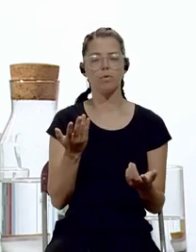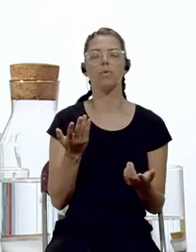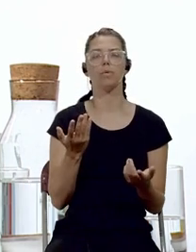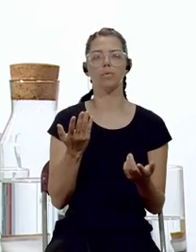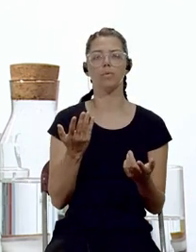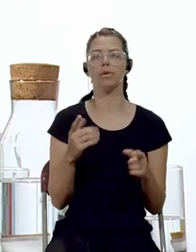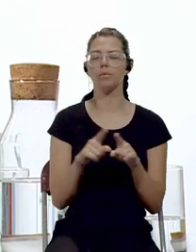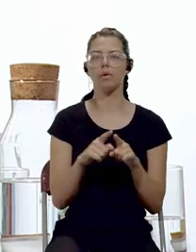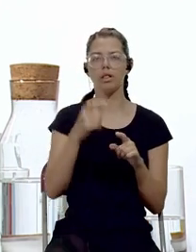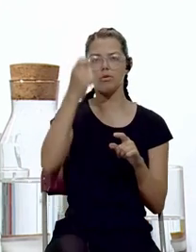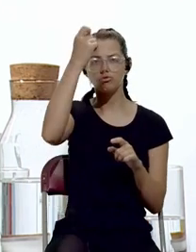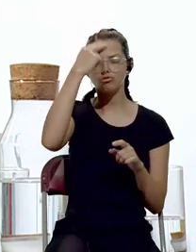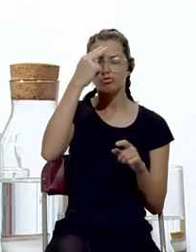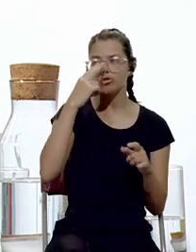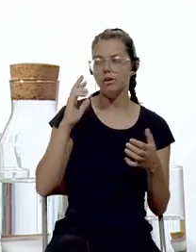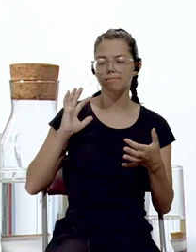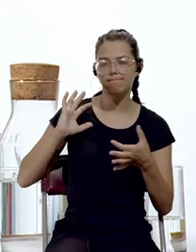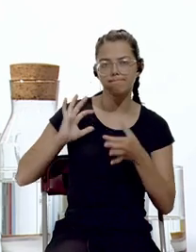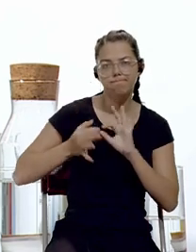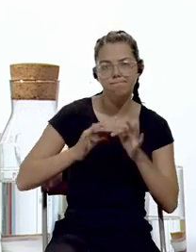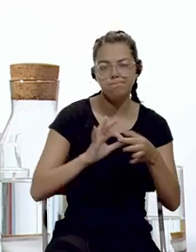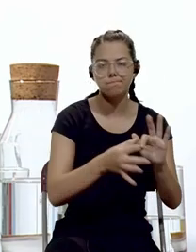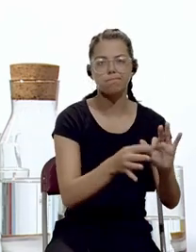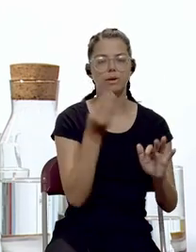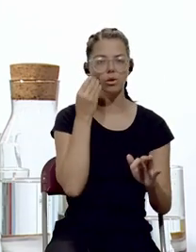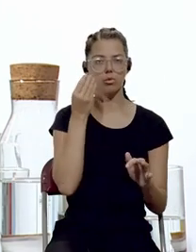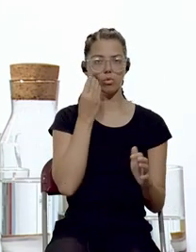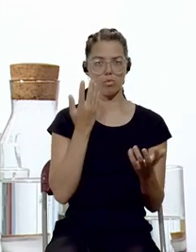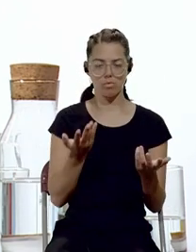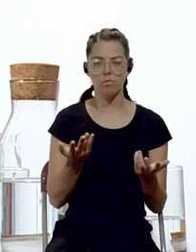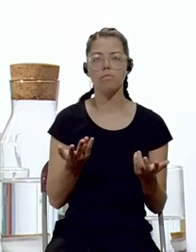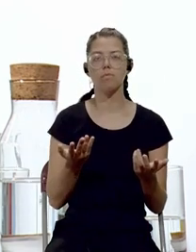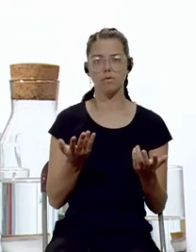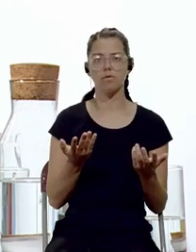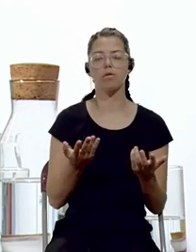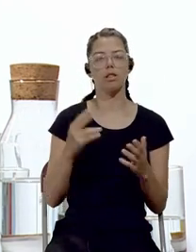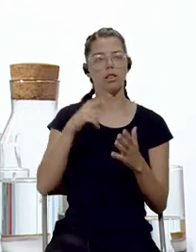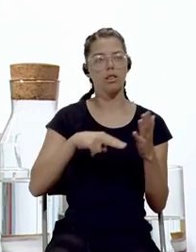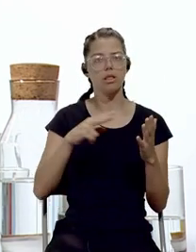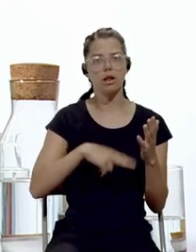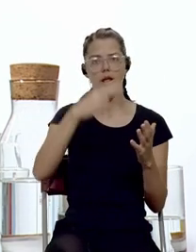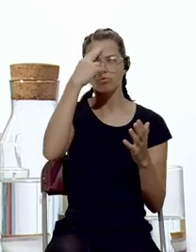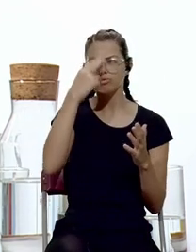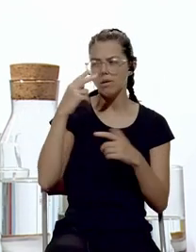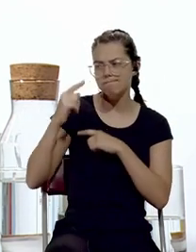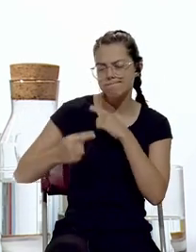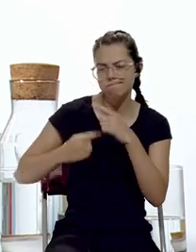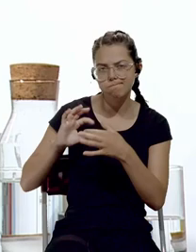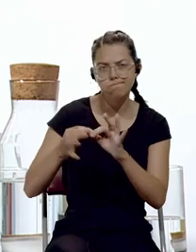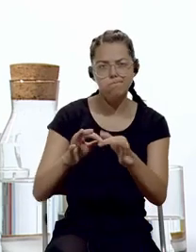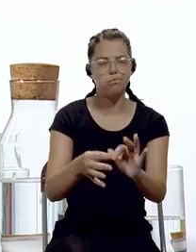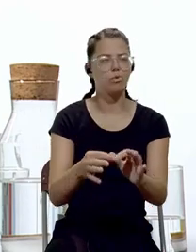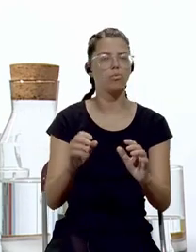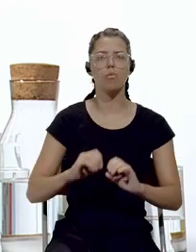narrativa que ligue isto. Esta ideia desta história literária ainda não está feita como está feita para os homens. Estas relações